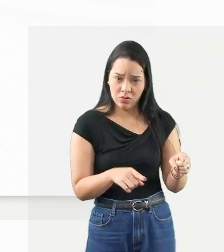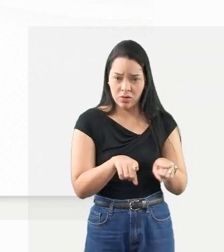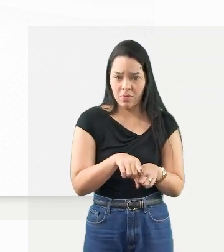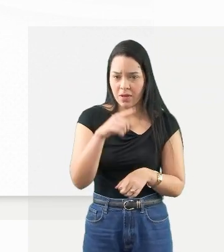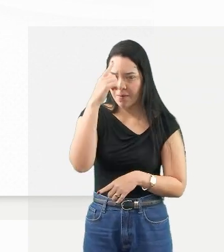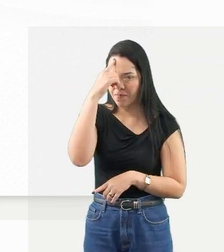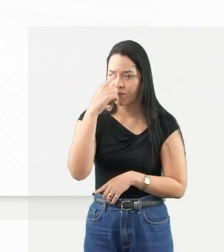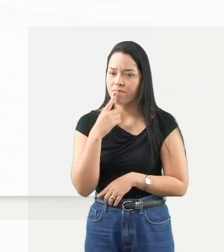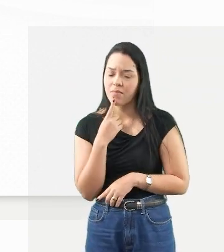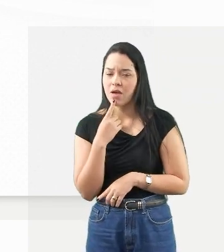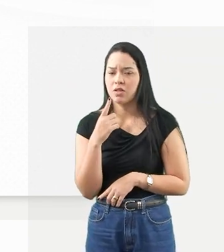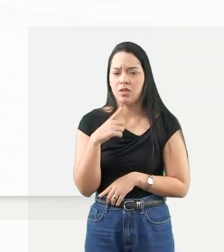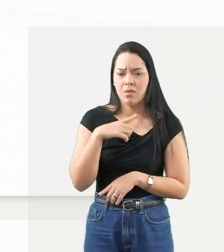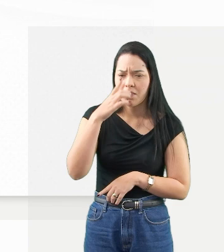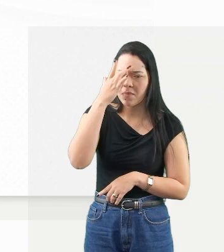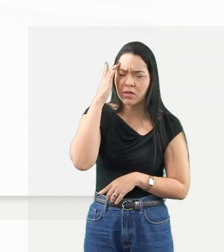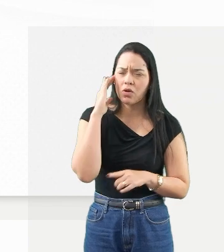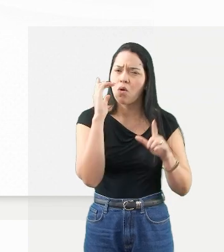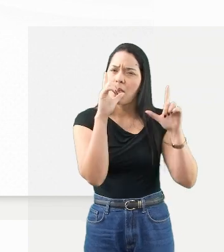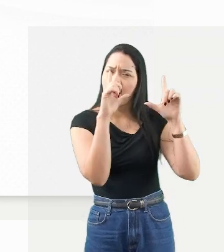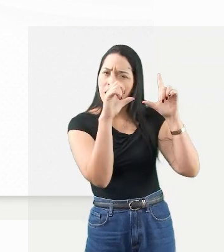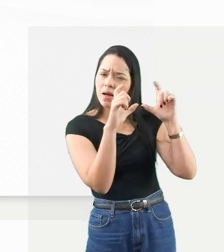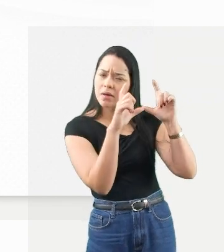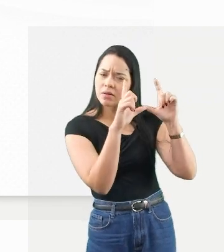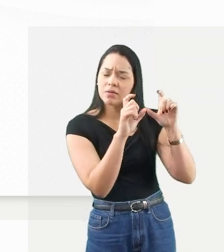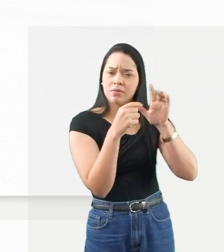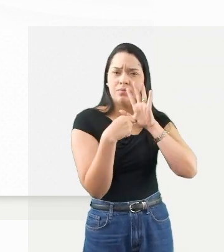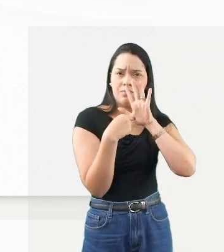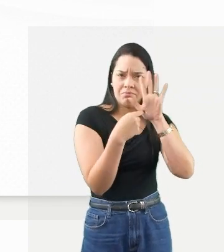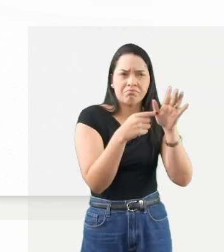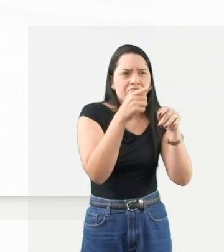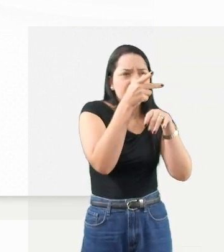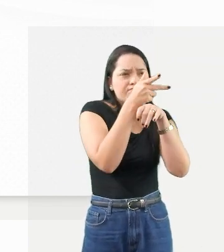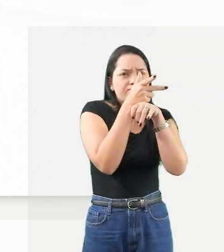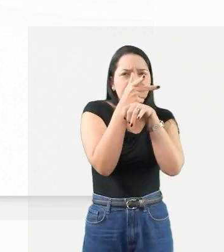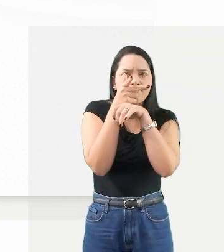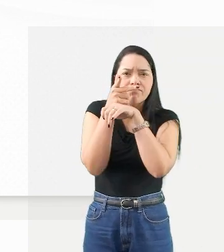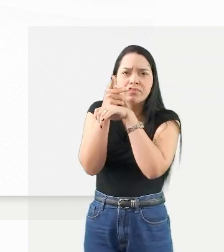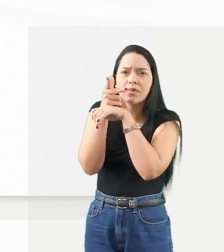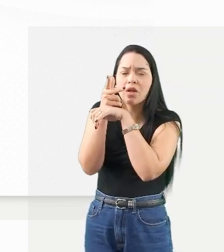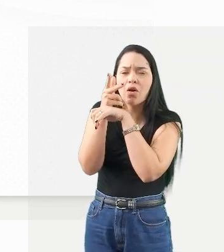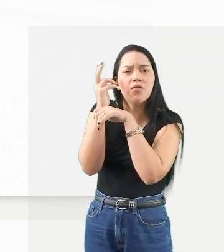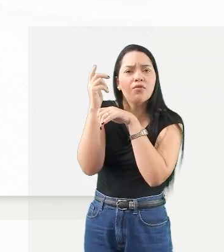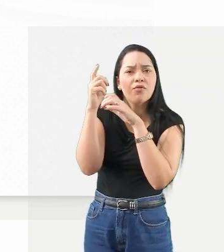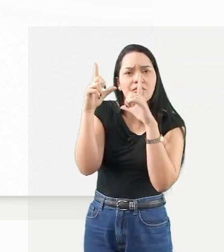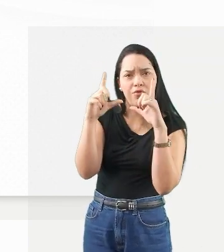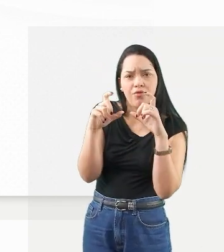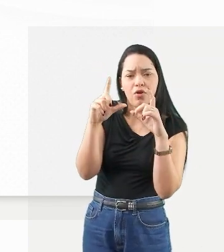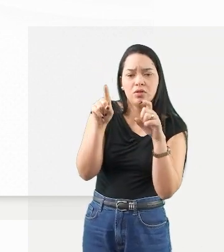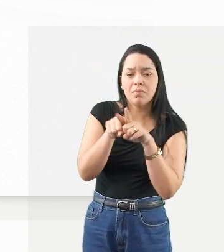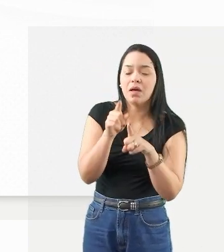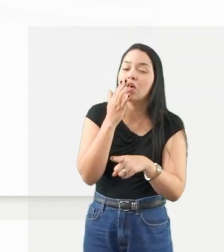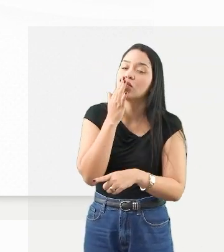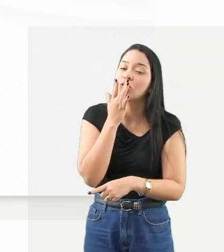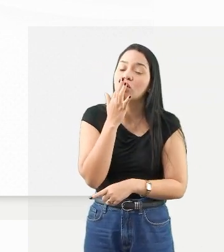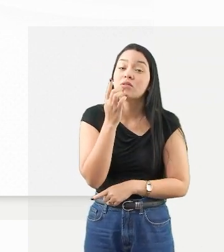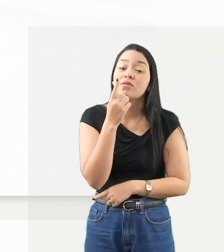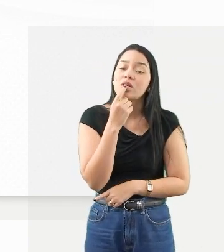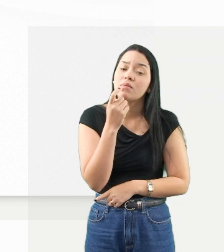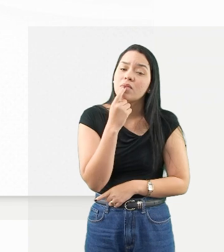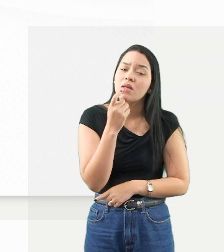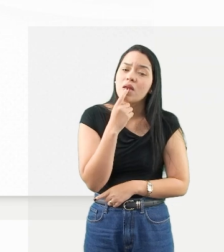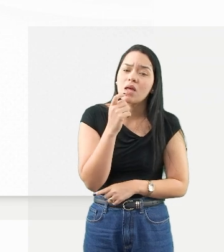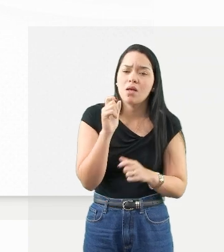imagem. A gente tem alguém ali com câmera mostrando ali que a pessoa está filmando, batendo foto, e a gente tem as cores ali, vermelho, um